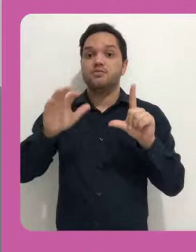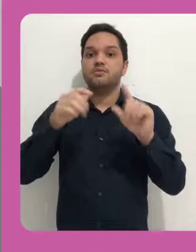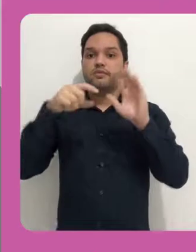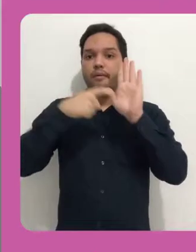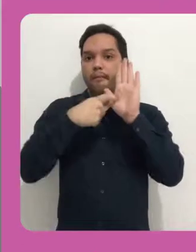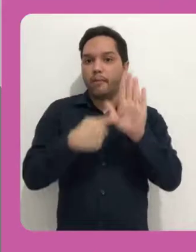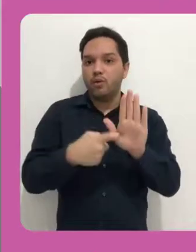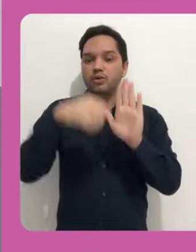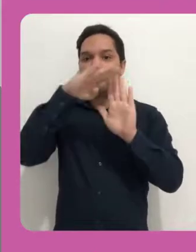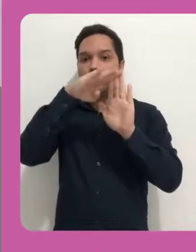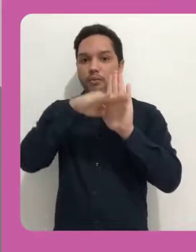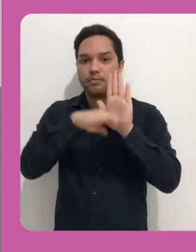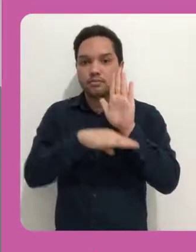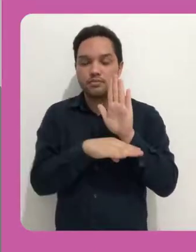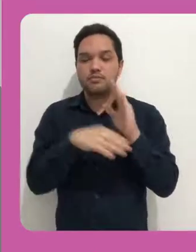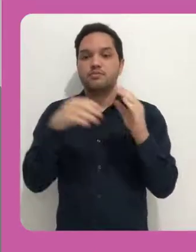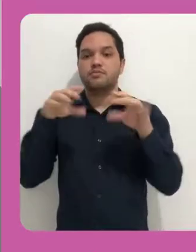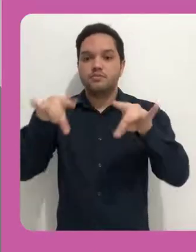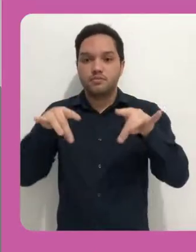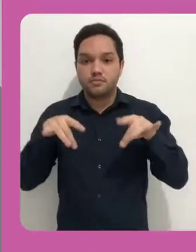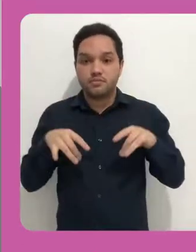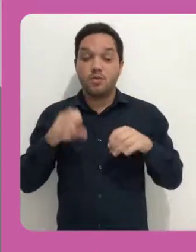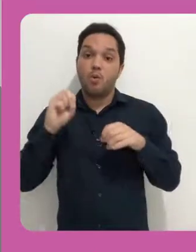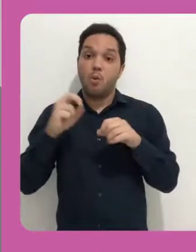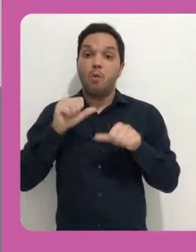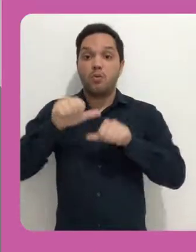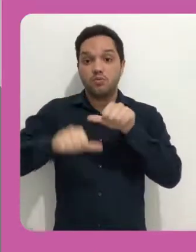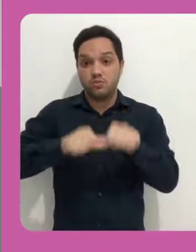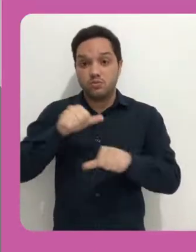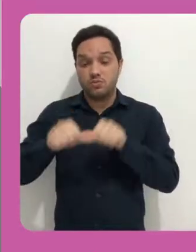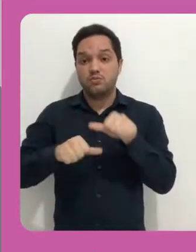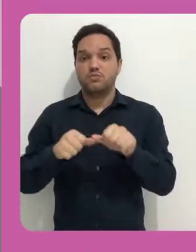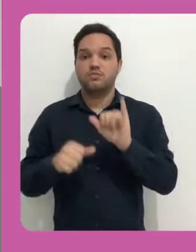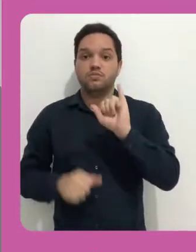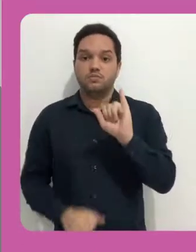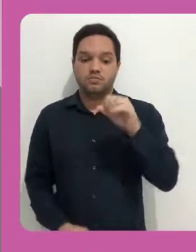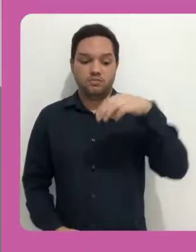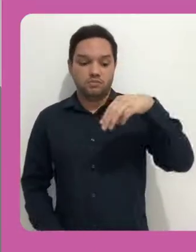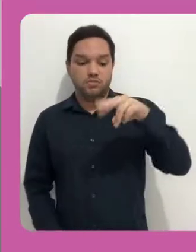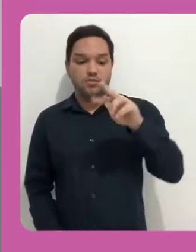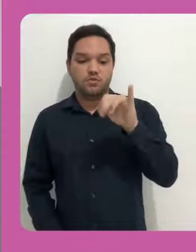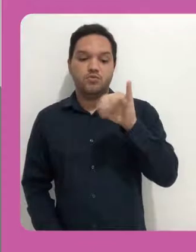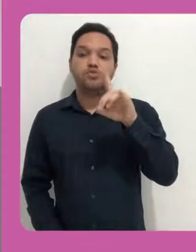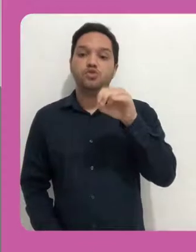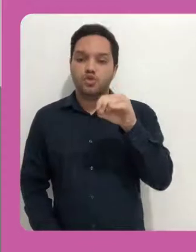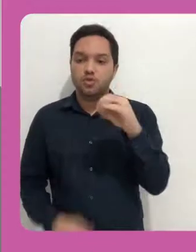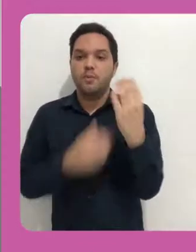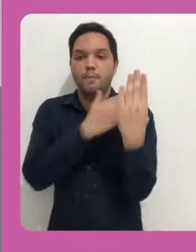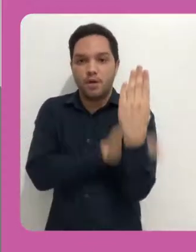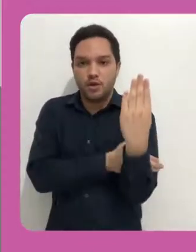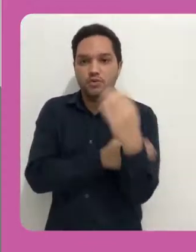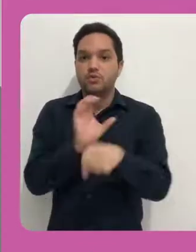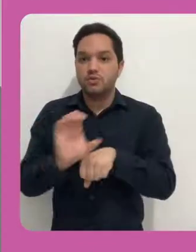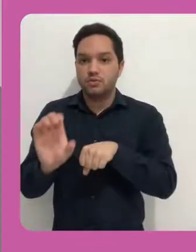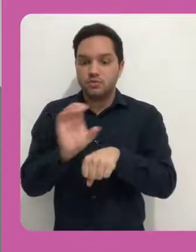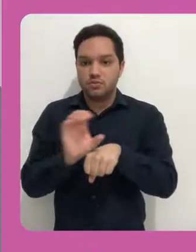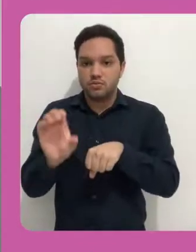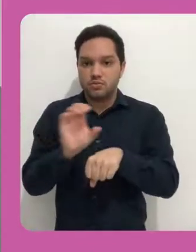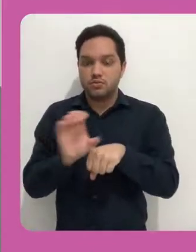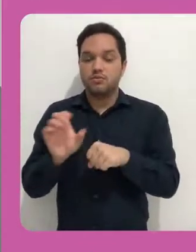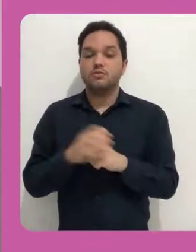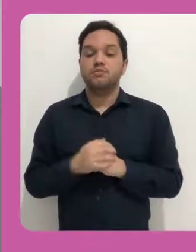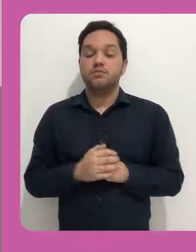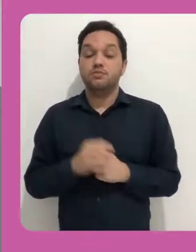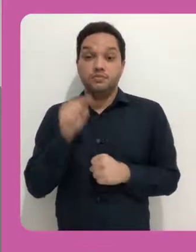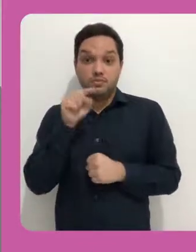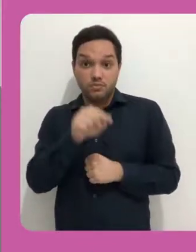para embutida em uma página do curso. Então, esse recurso ele vai aparecer